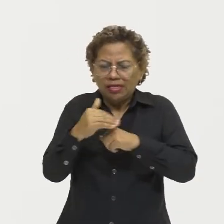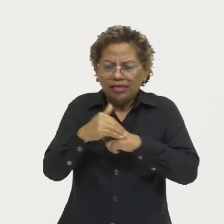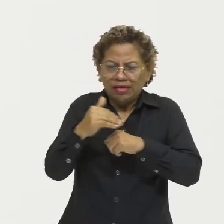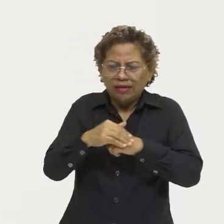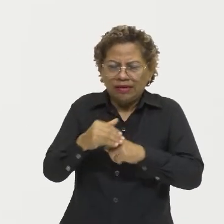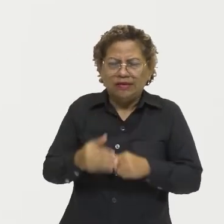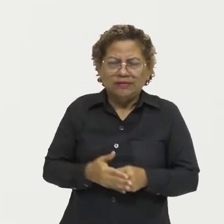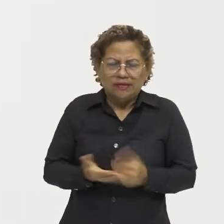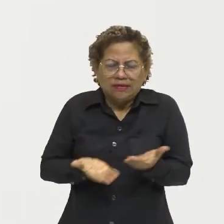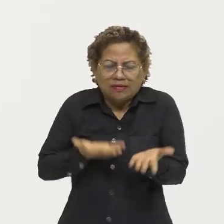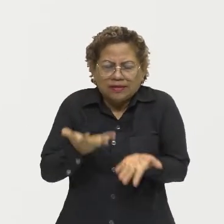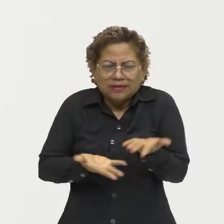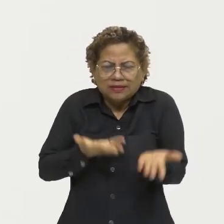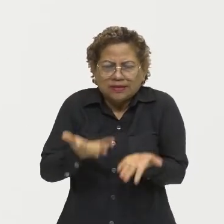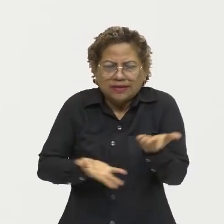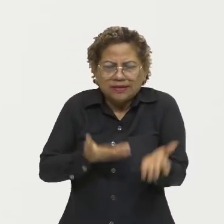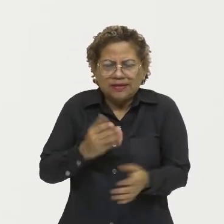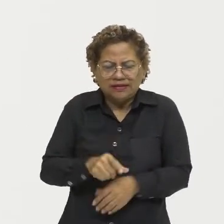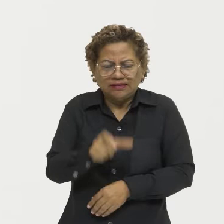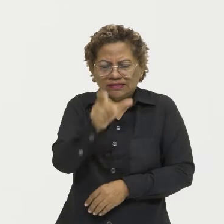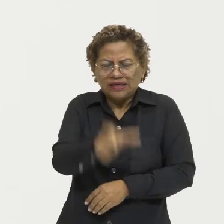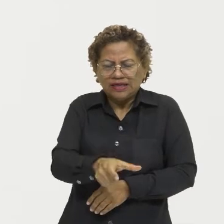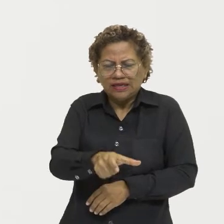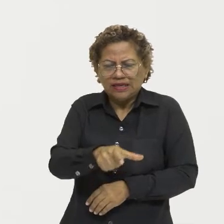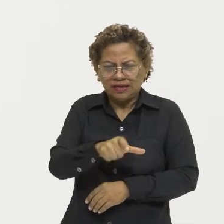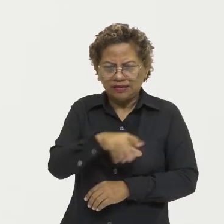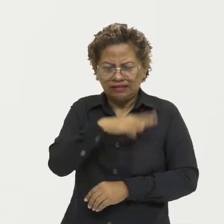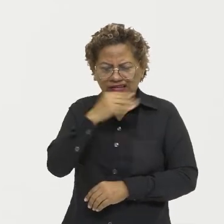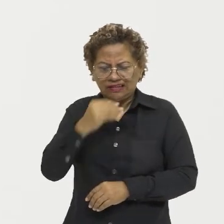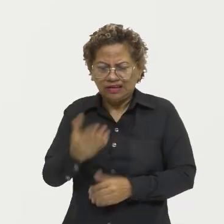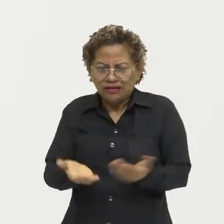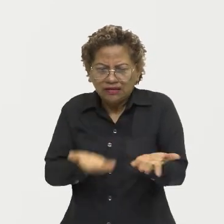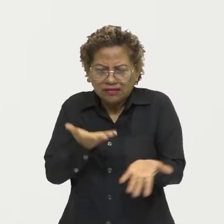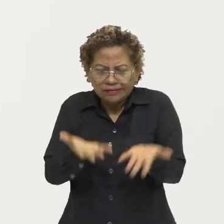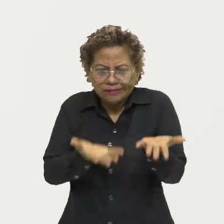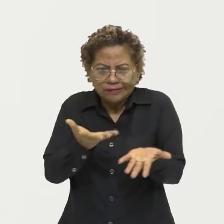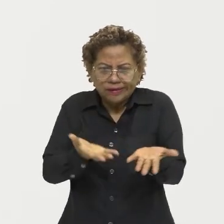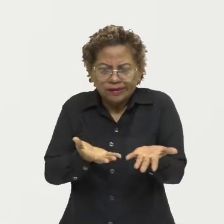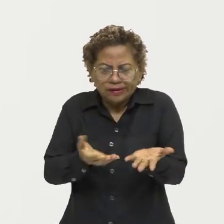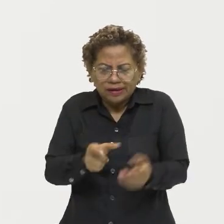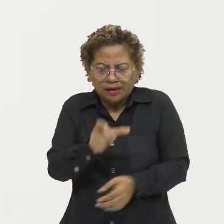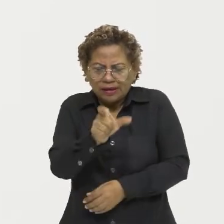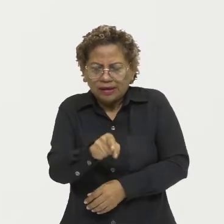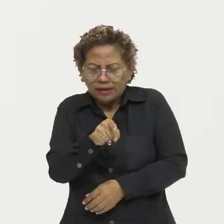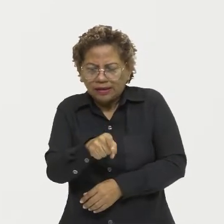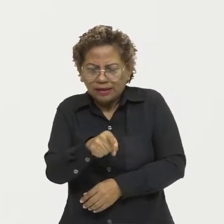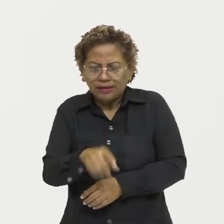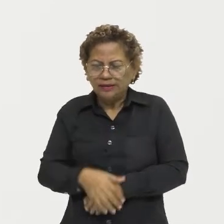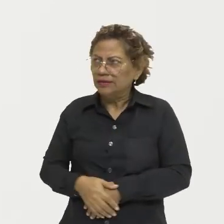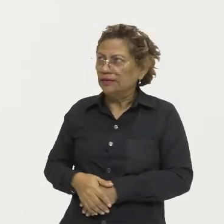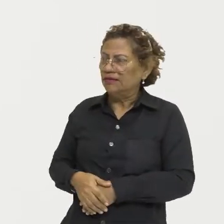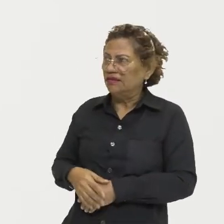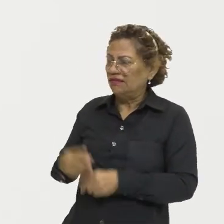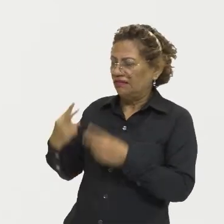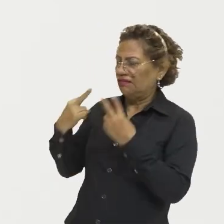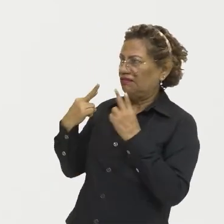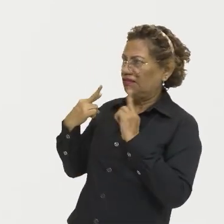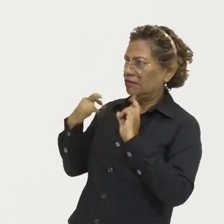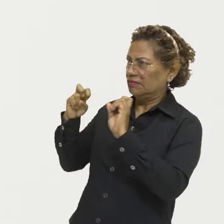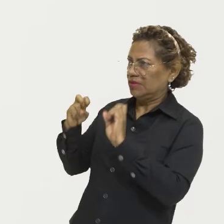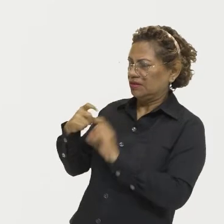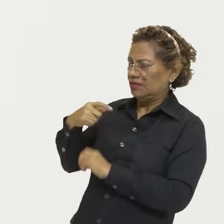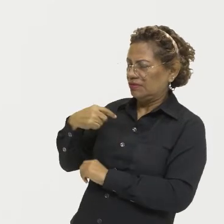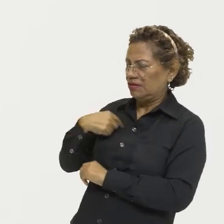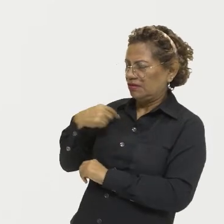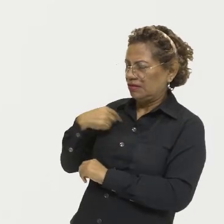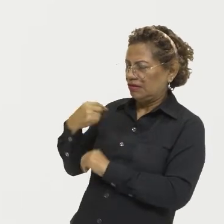né, e aí, por esse mimo de amar, não percebe o quanto se pulverizam no enlaçar-se. E que